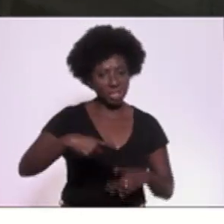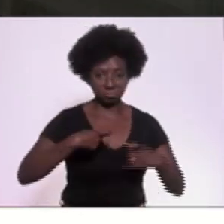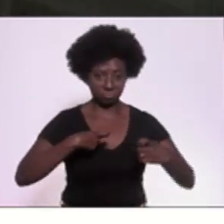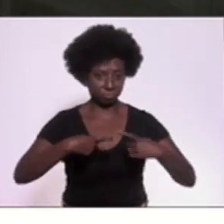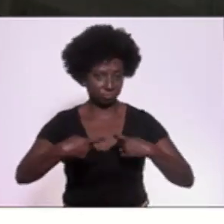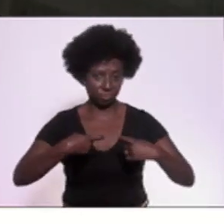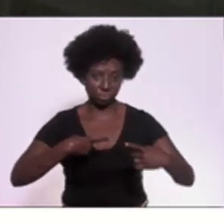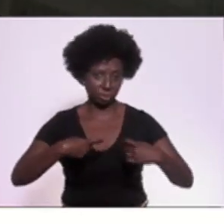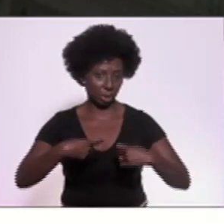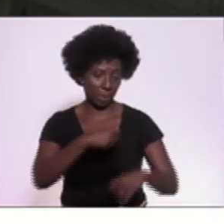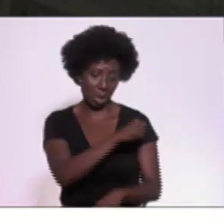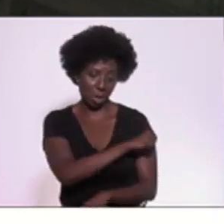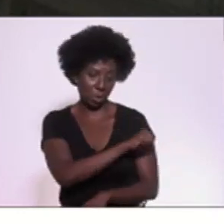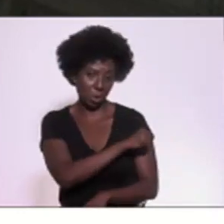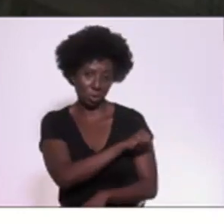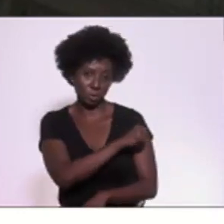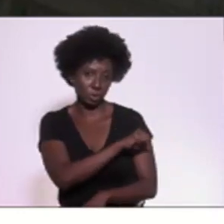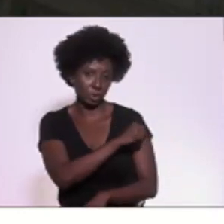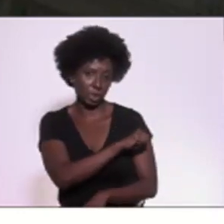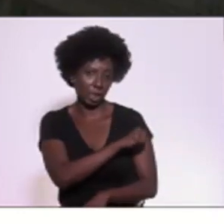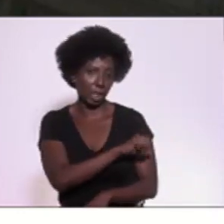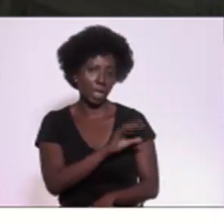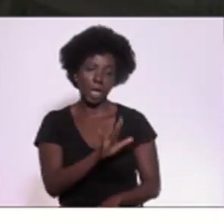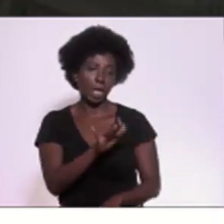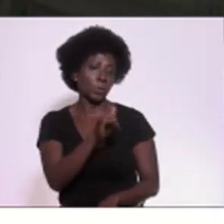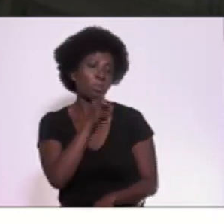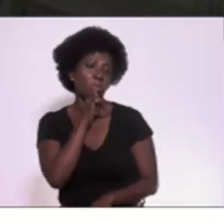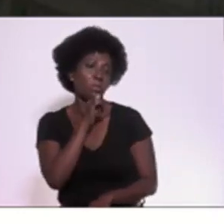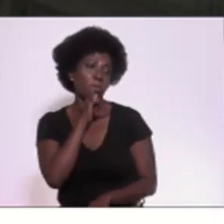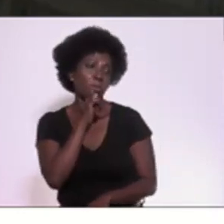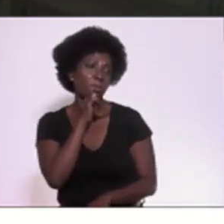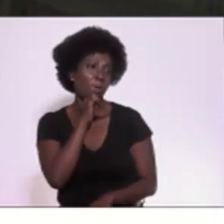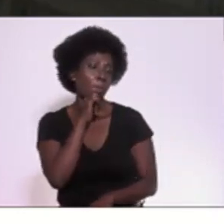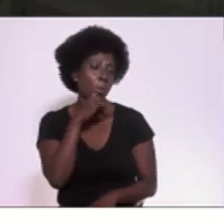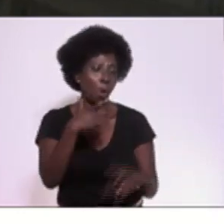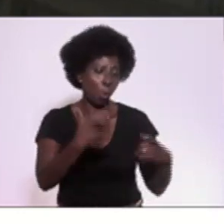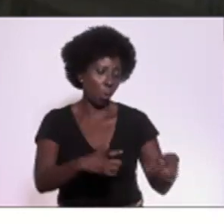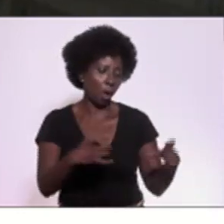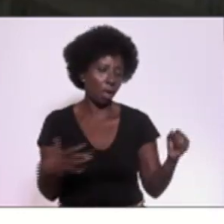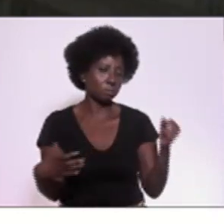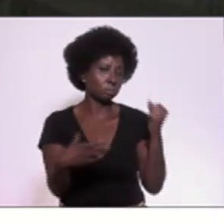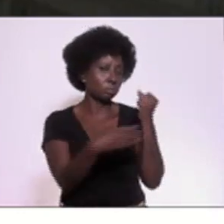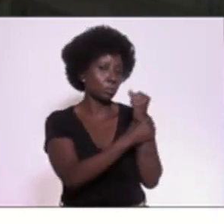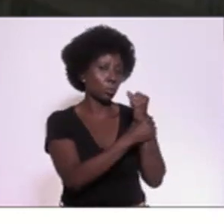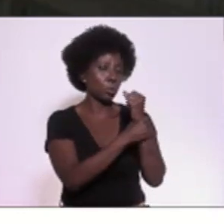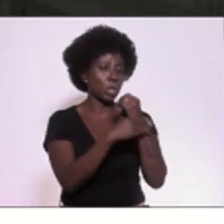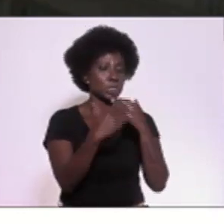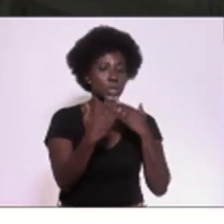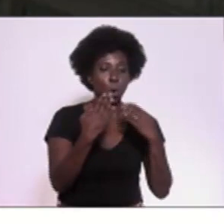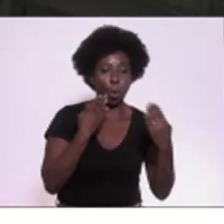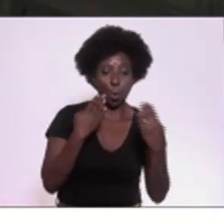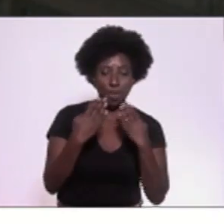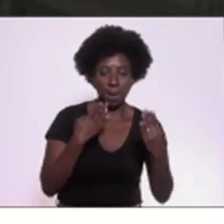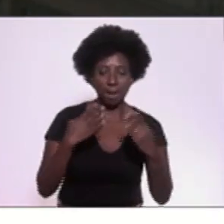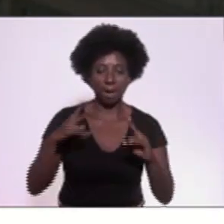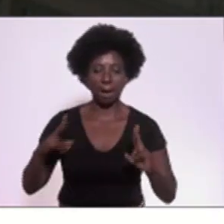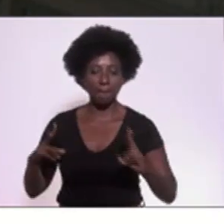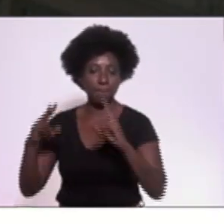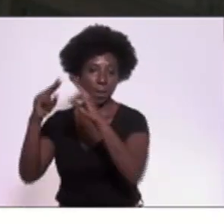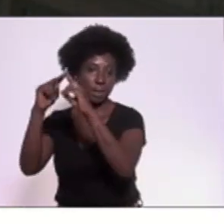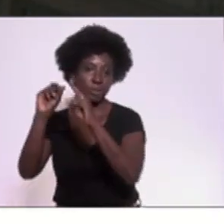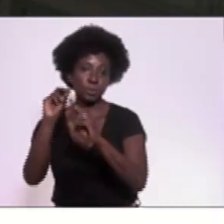Rio de Janeiro, por exemplo, é uma das cidades mais seguras, comparando com Paris e também